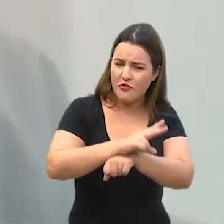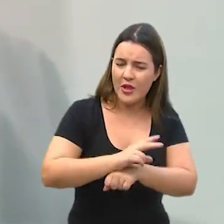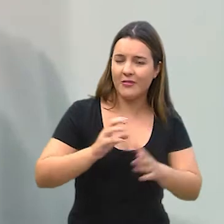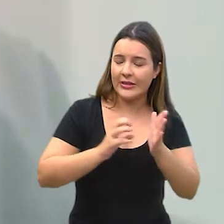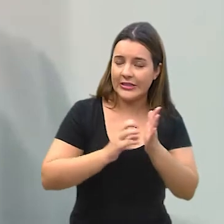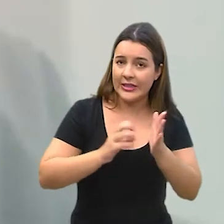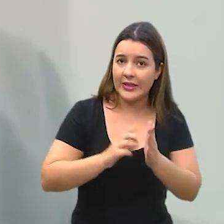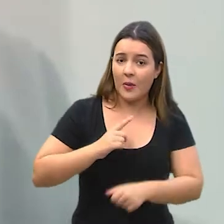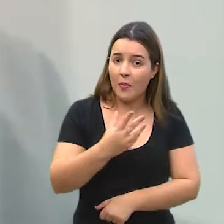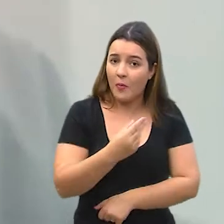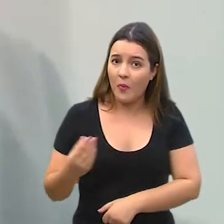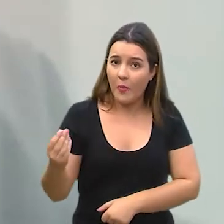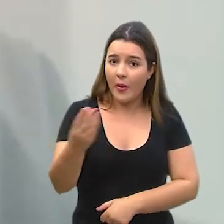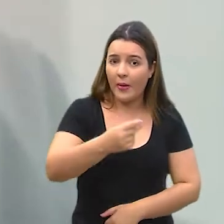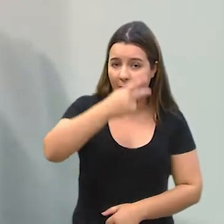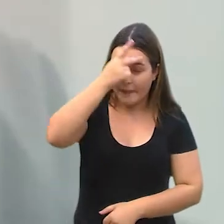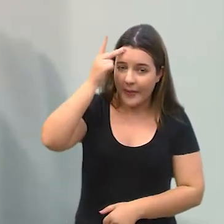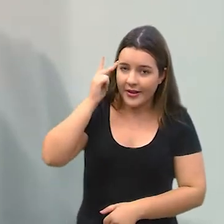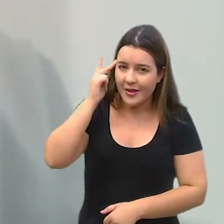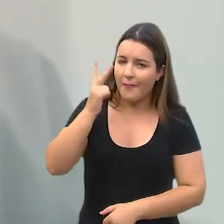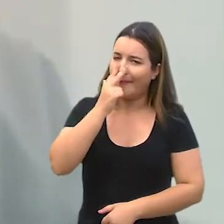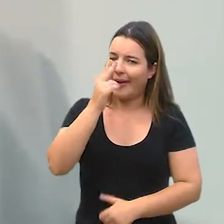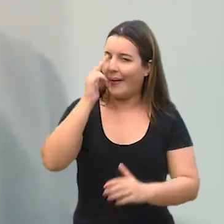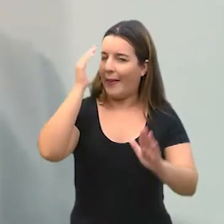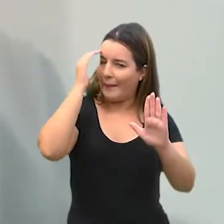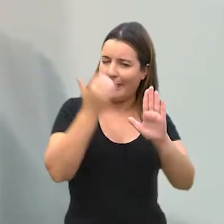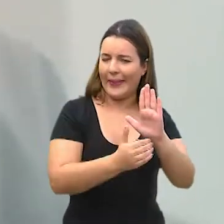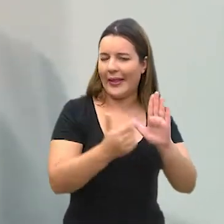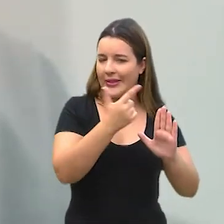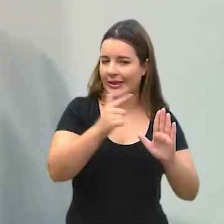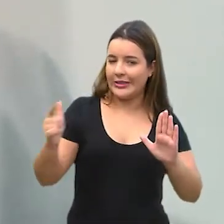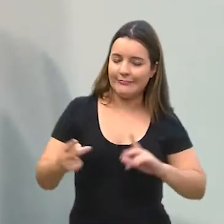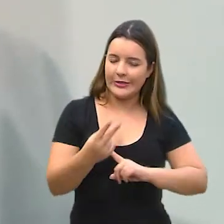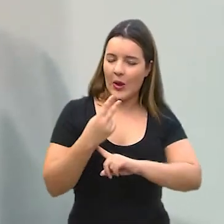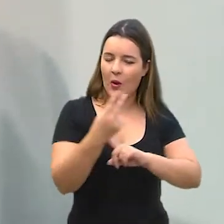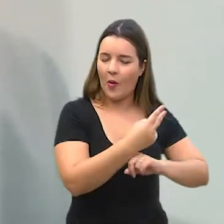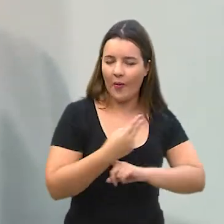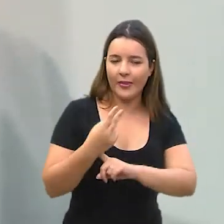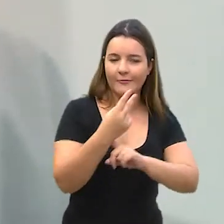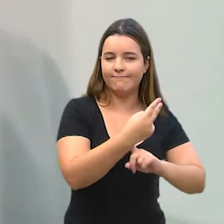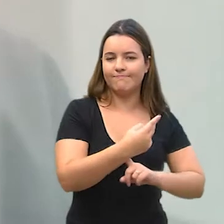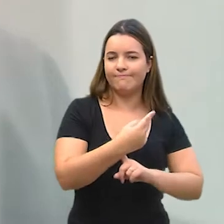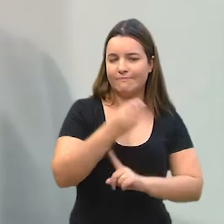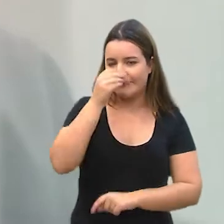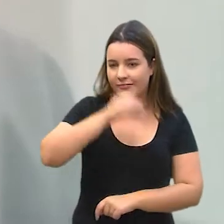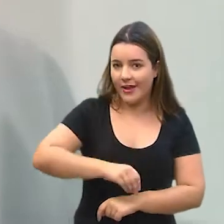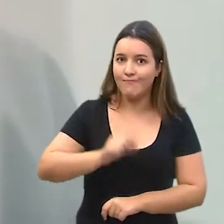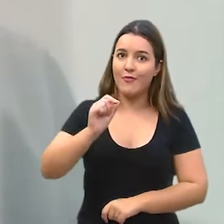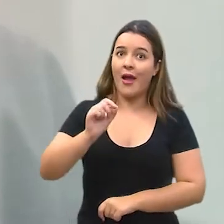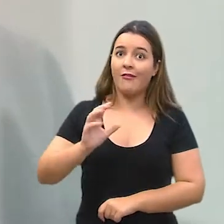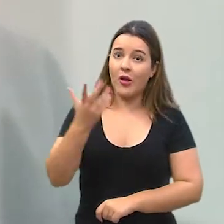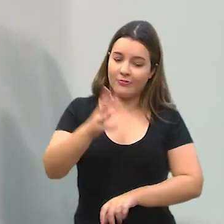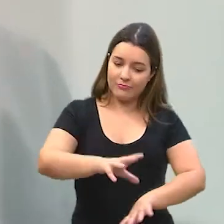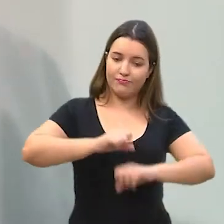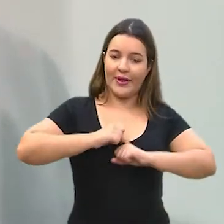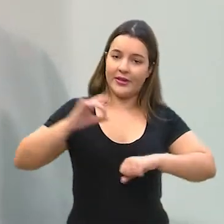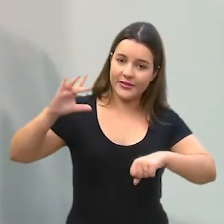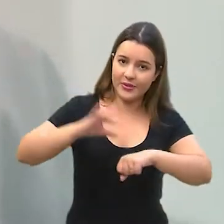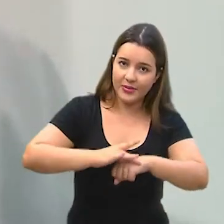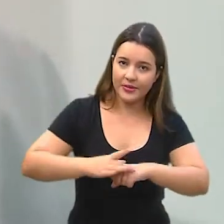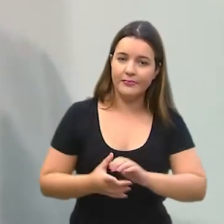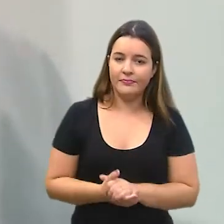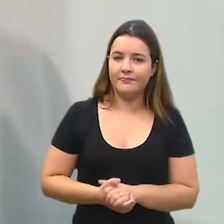tem muita gente que ainda descuida, né, com as medidas de prevenção e acaba adoecendo, né? E muita gente